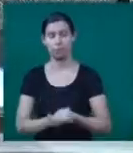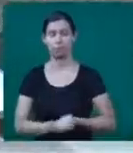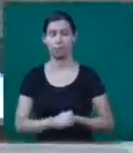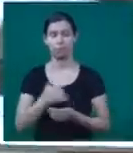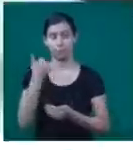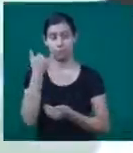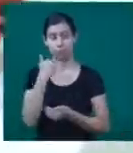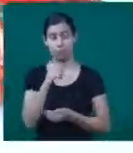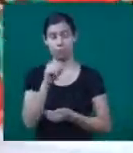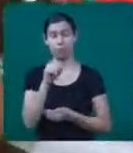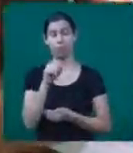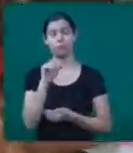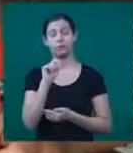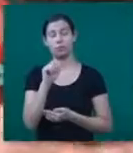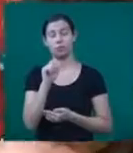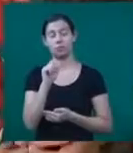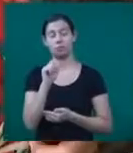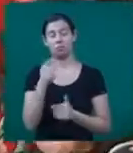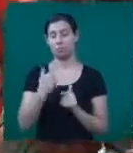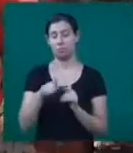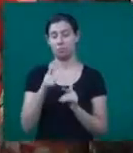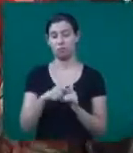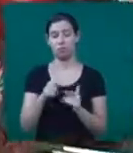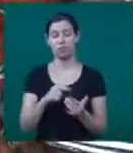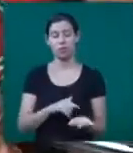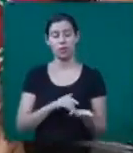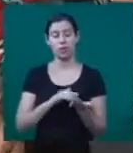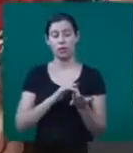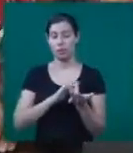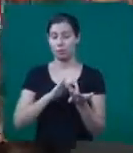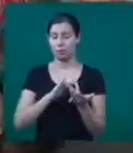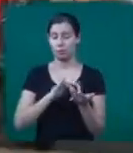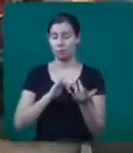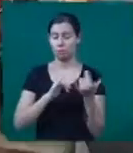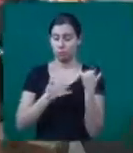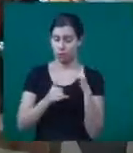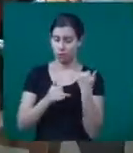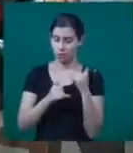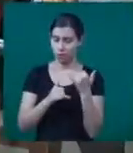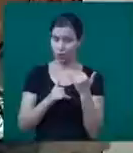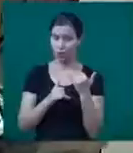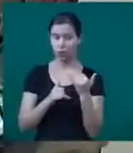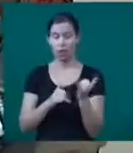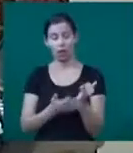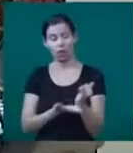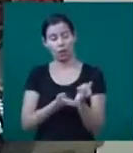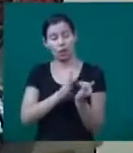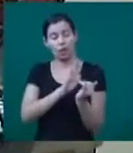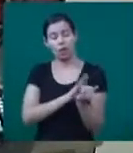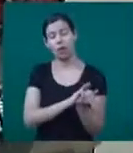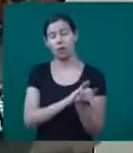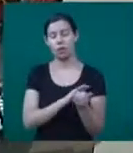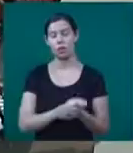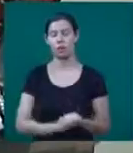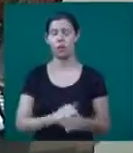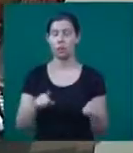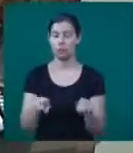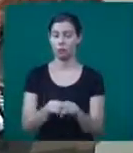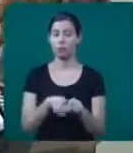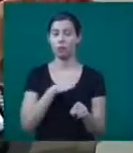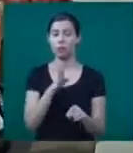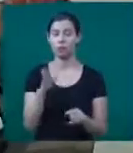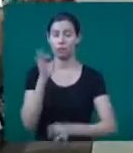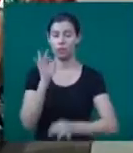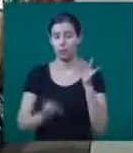radiação, também usam capas protetoras no celular. Decidiu iniciar um processo judicial para intimar a operadora de telefonia